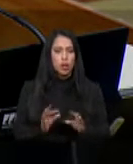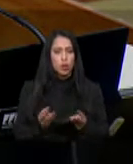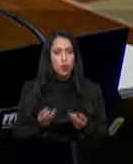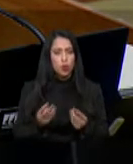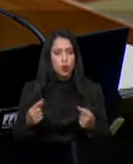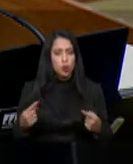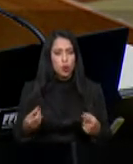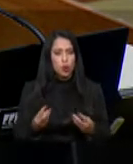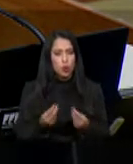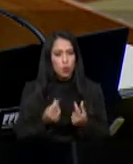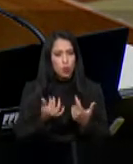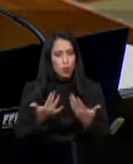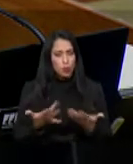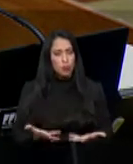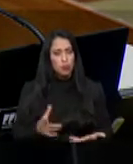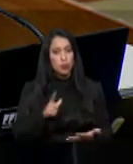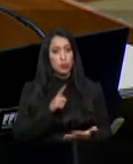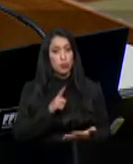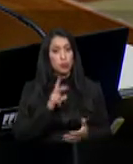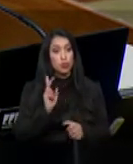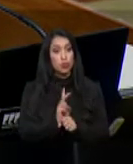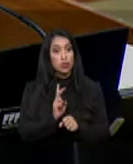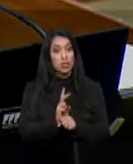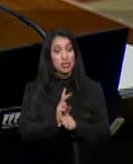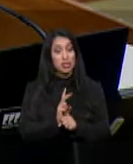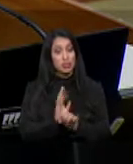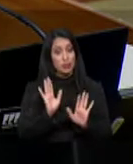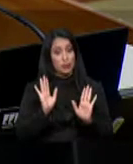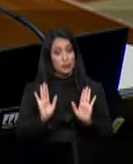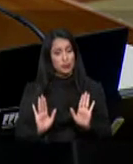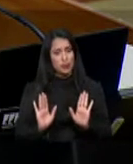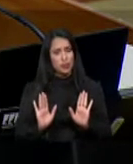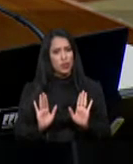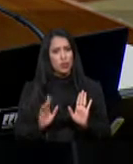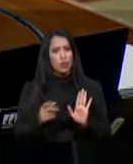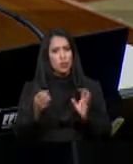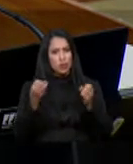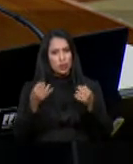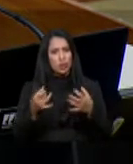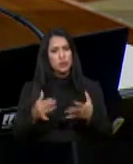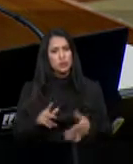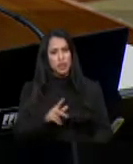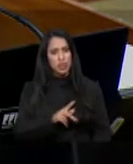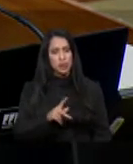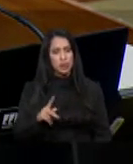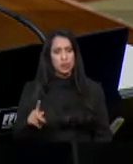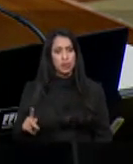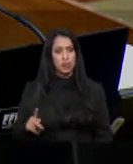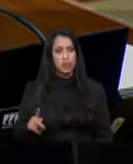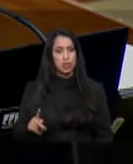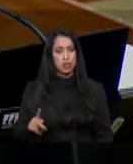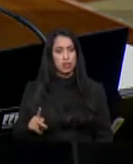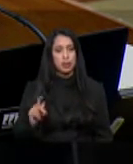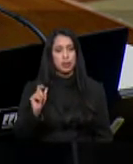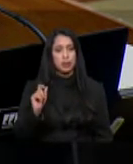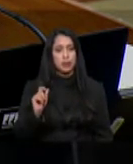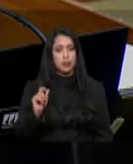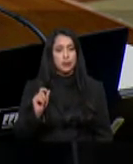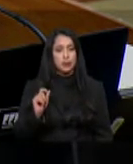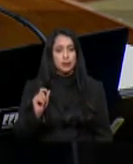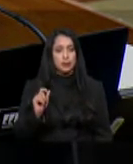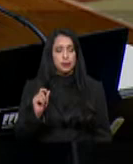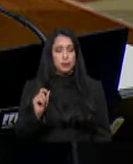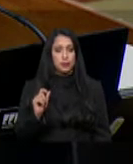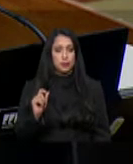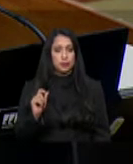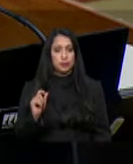de proteção elevado. E isso eu saliento, presidente, porque nessa hipótese, ou essa